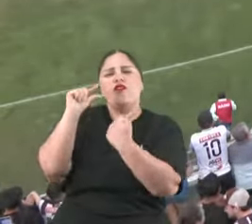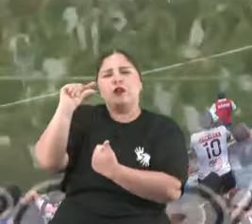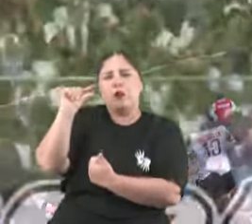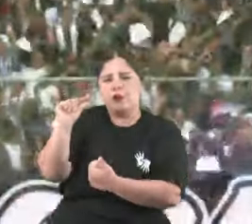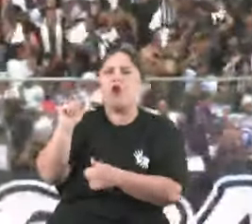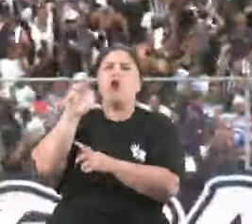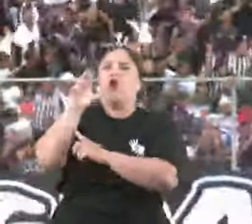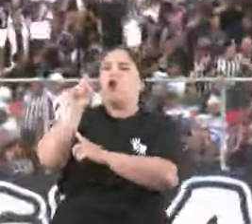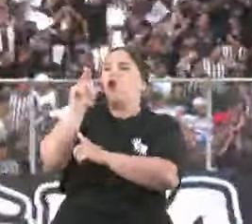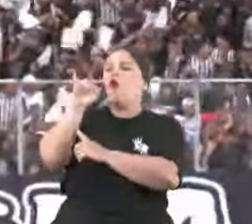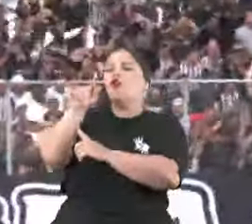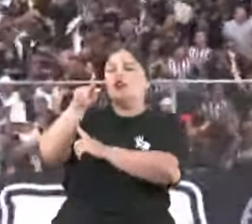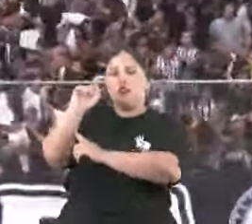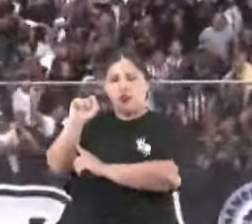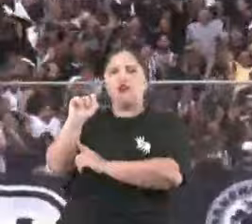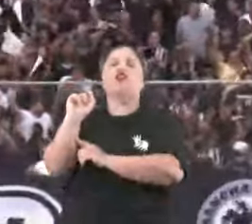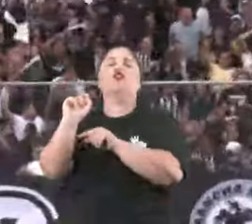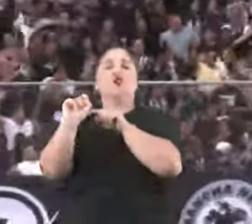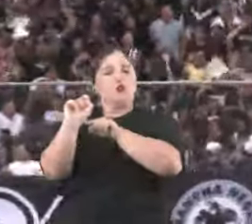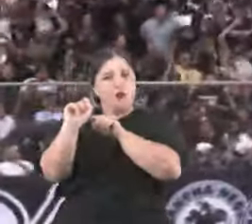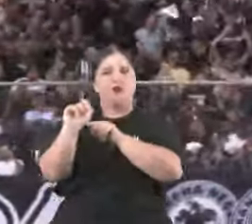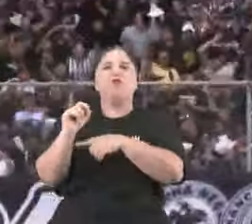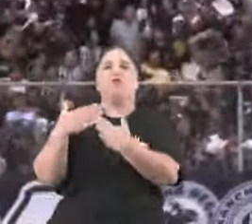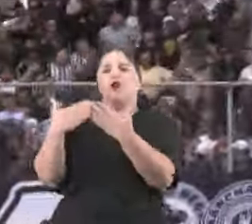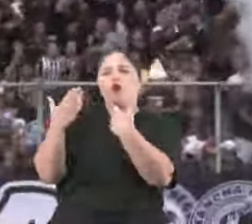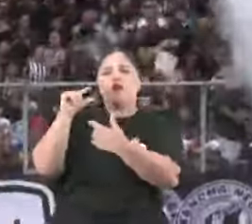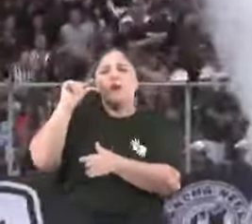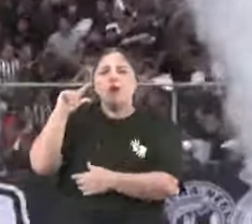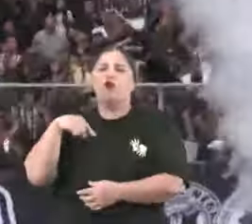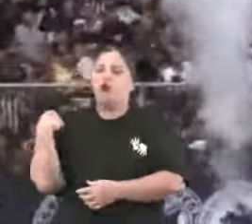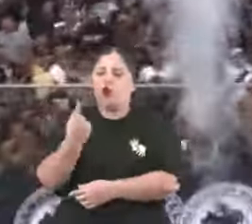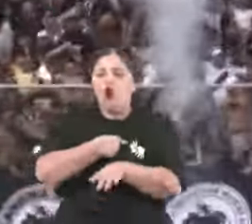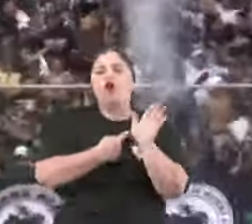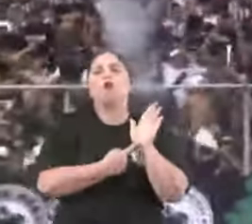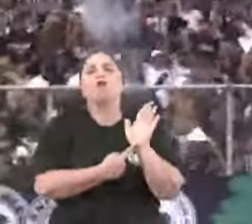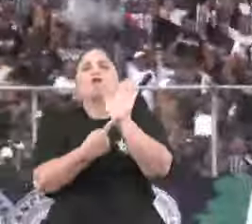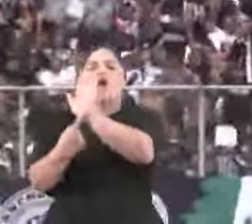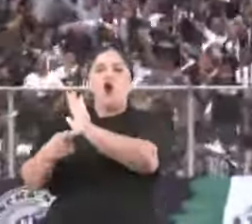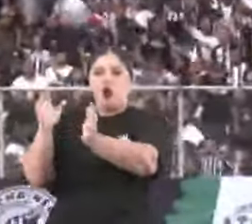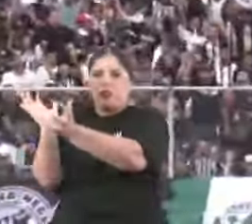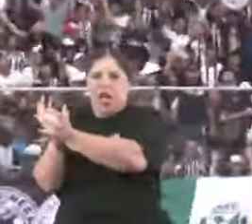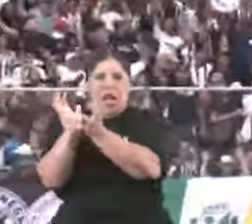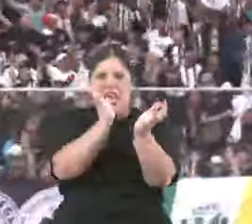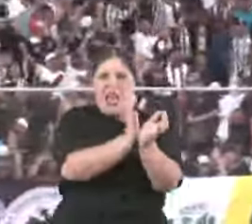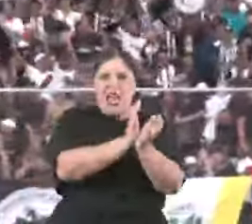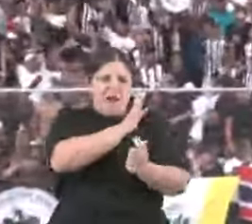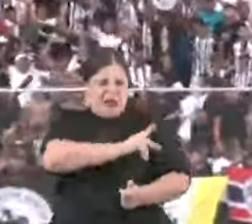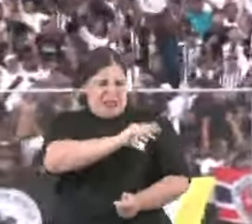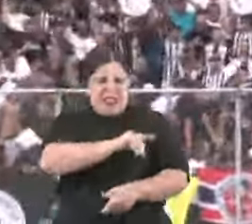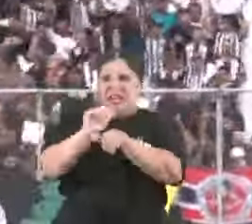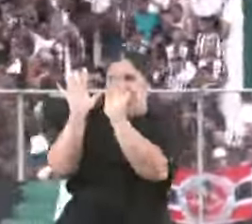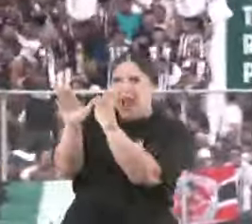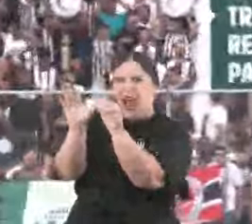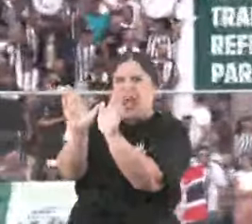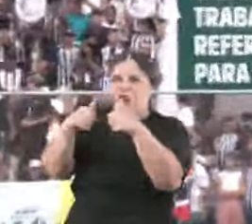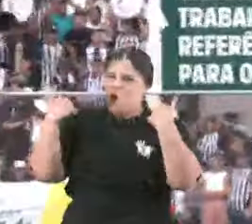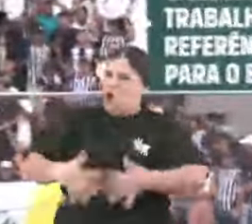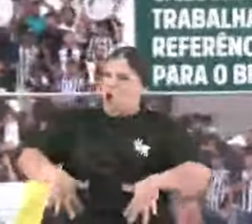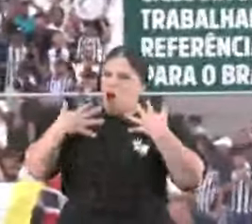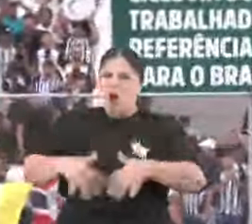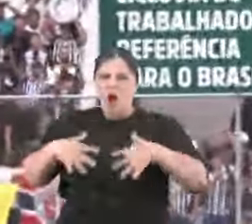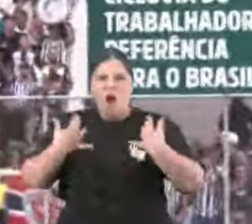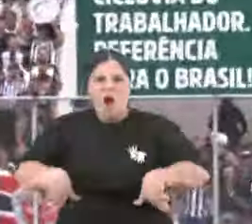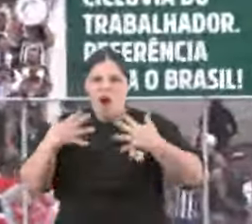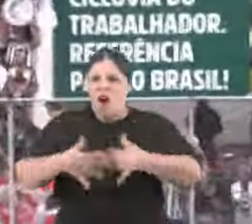porque antes a gente vai mostrar as duas equipes cumprindo o protocolo do Alagoano 2024.